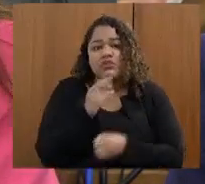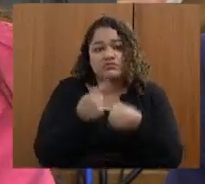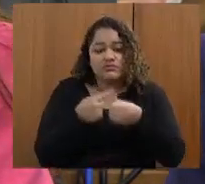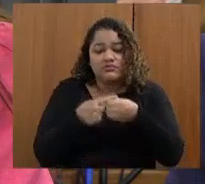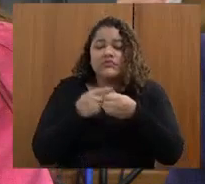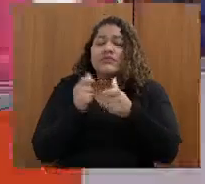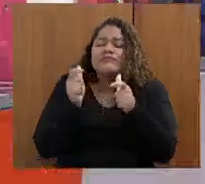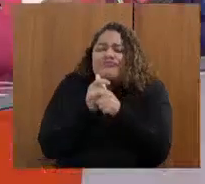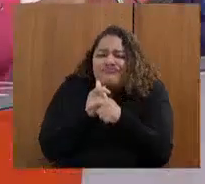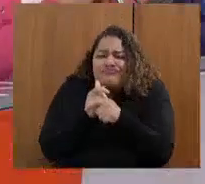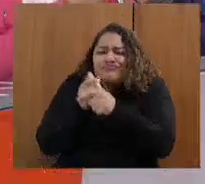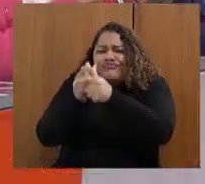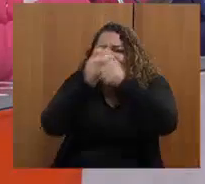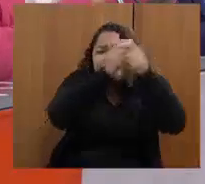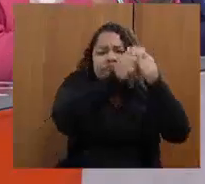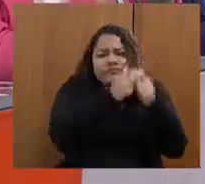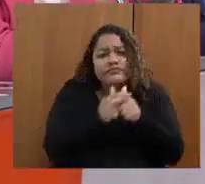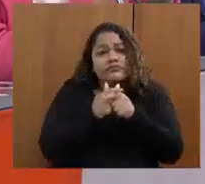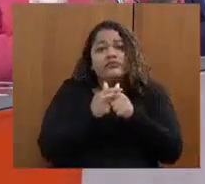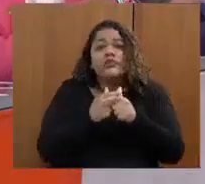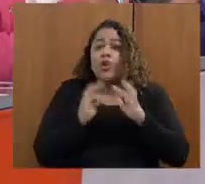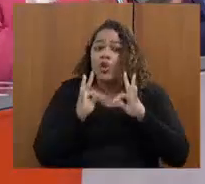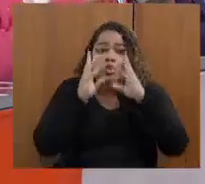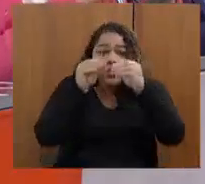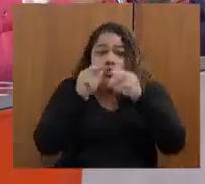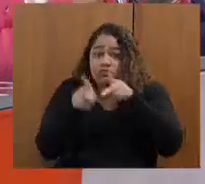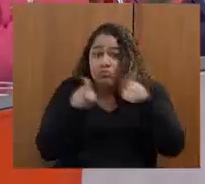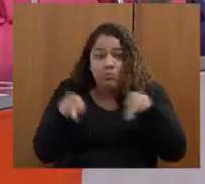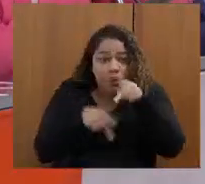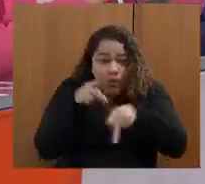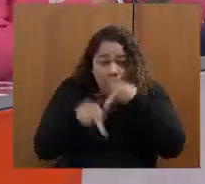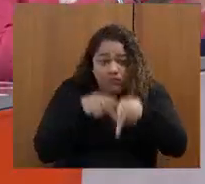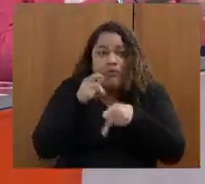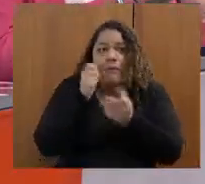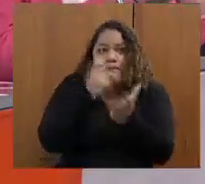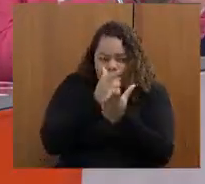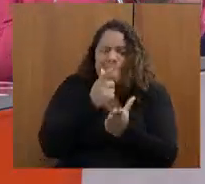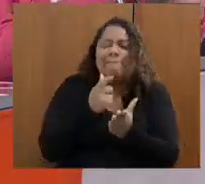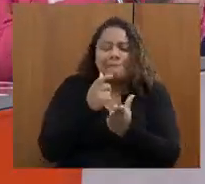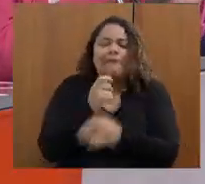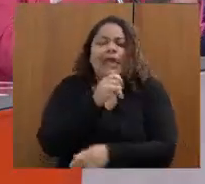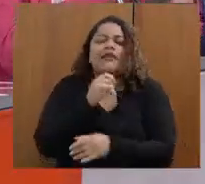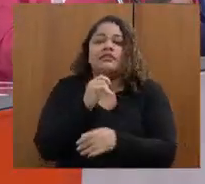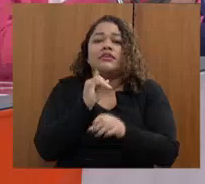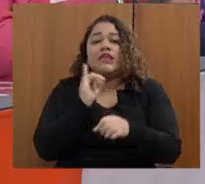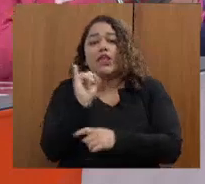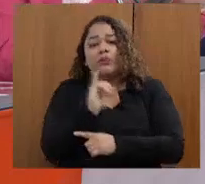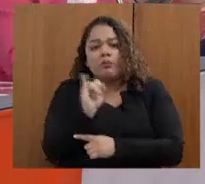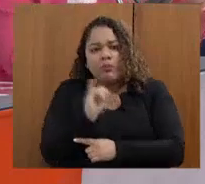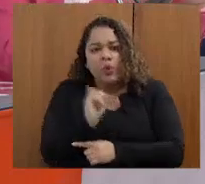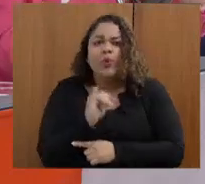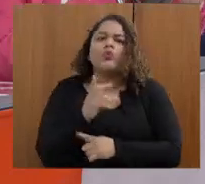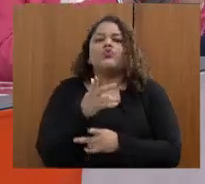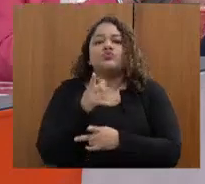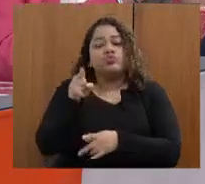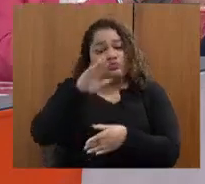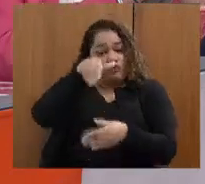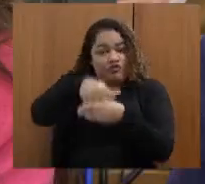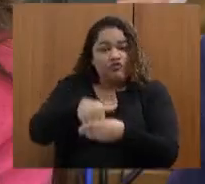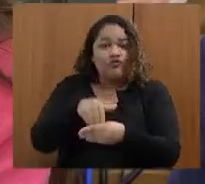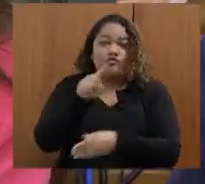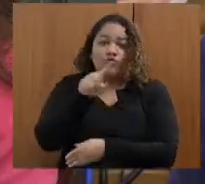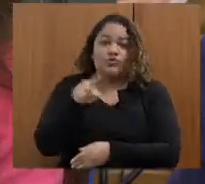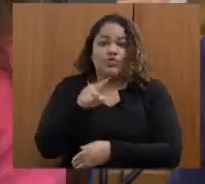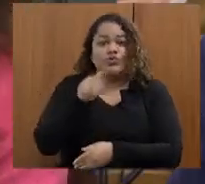pequenas cidades esse povo paga imposto esse povo majoritariamente votou no Zema esse tem direito a serviço público